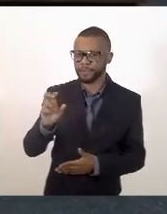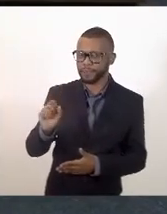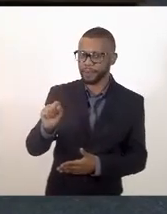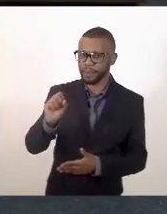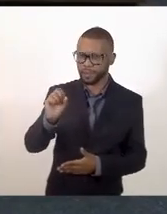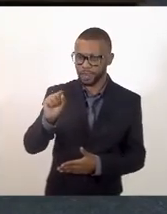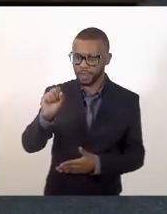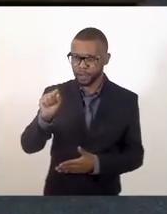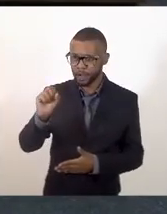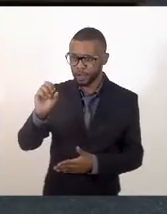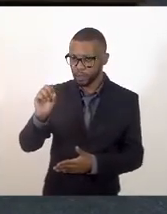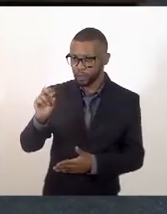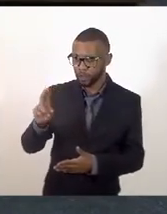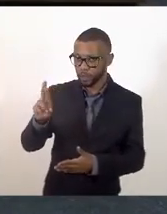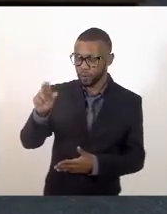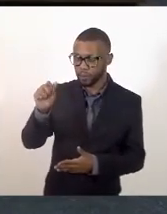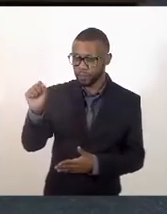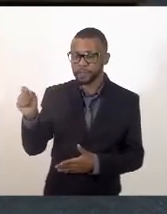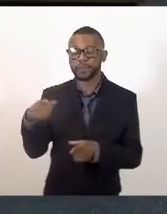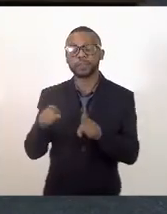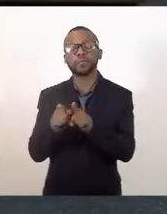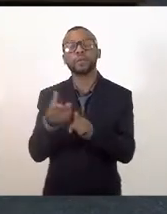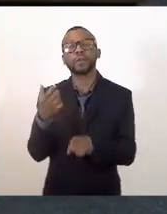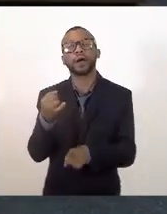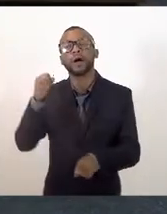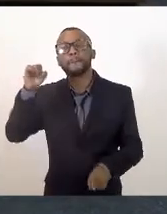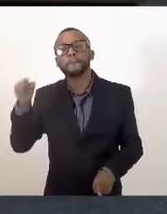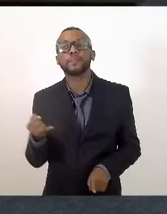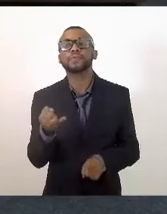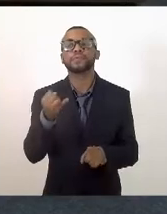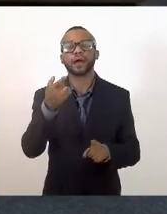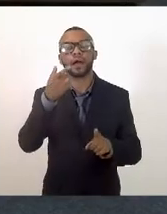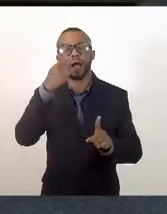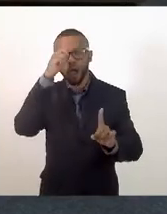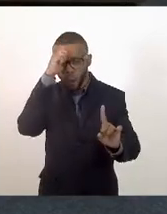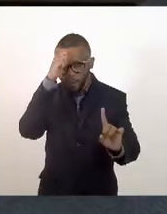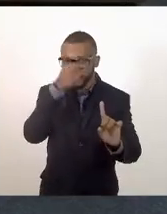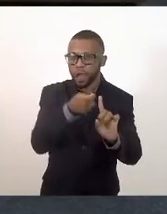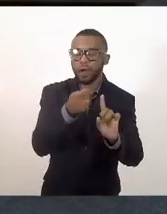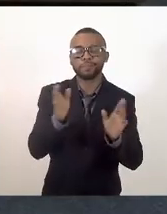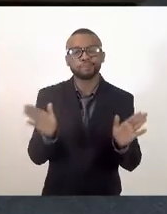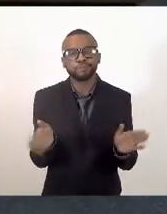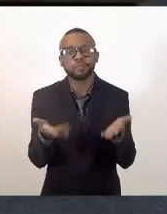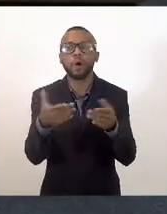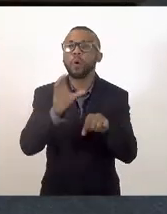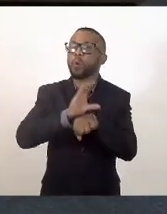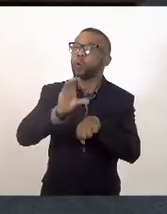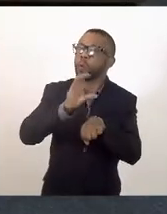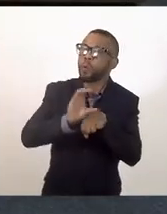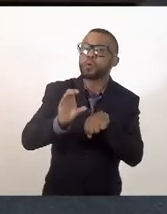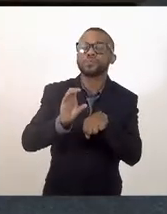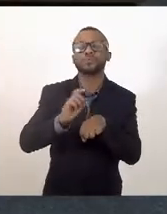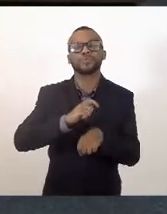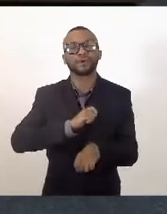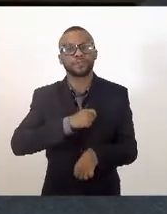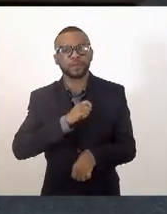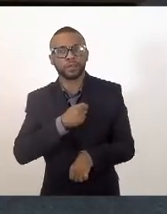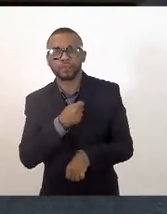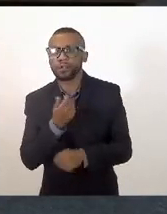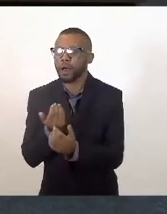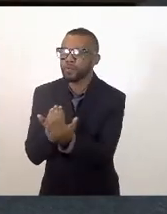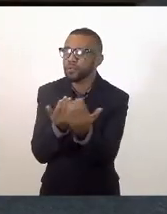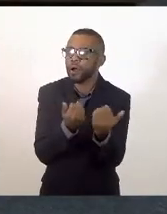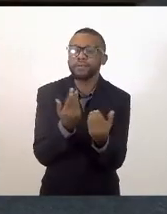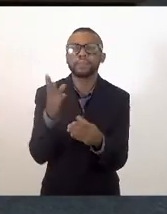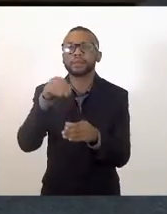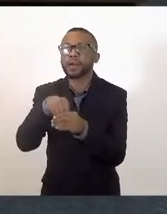E queria, presidente, homenagear aqui, eu promovi um curso de fiscalização para jovens no meu gabinete,